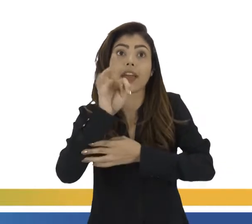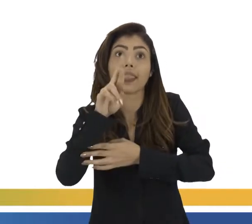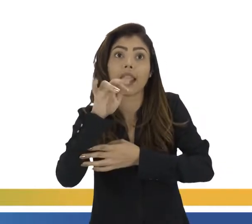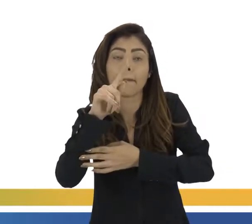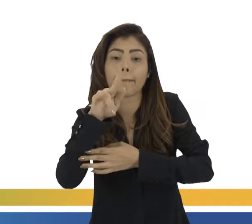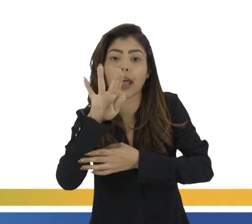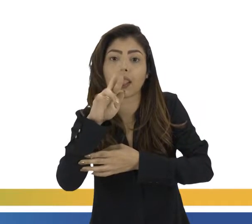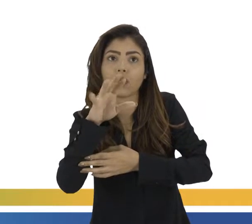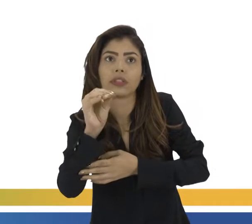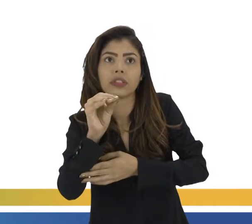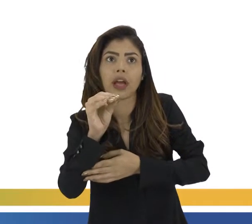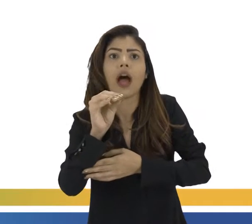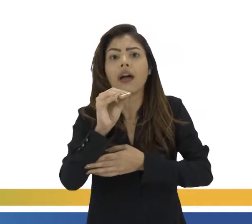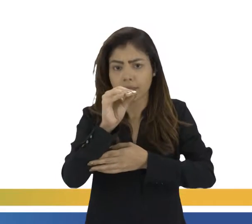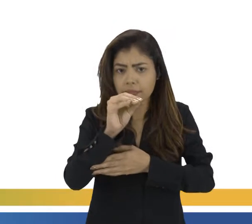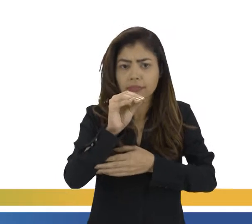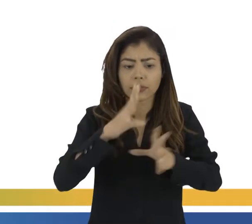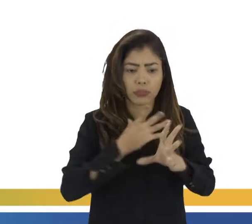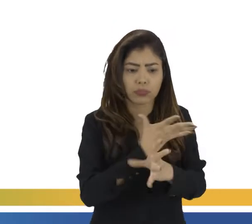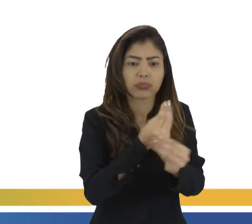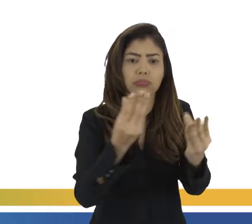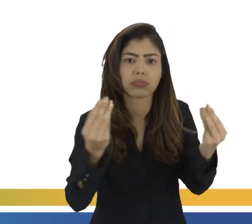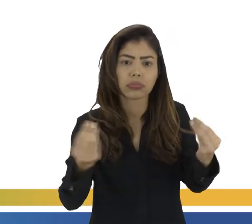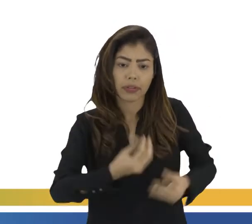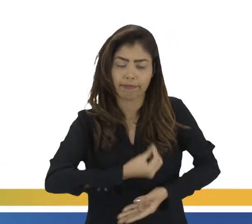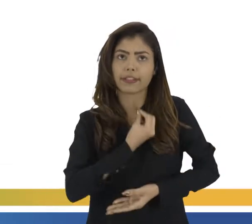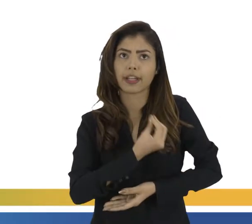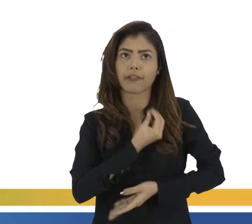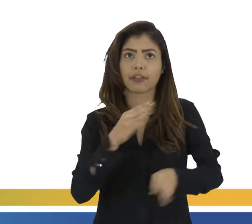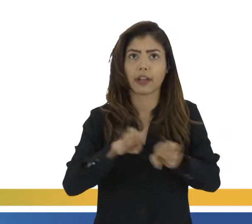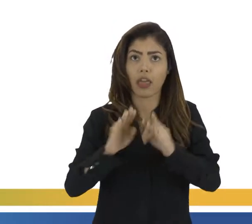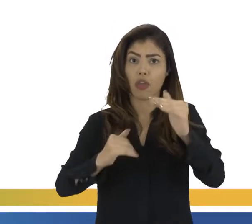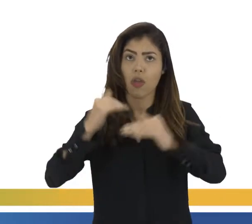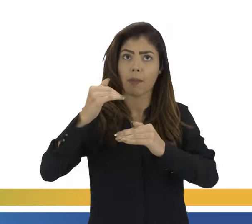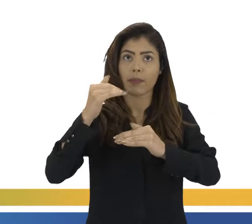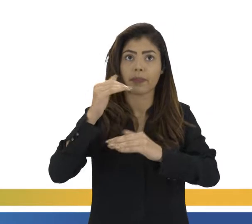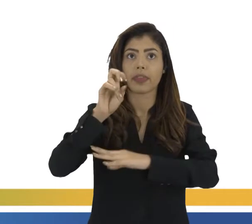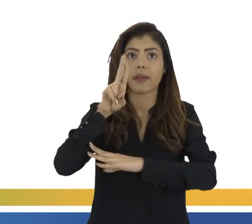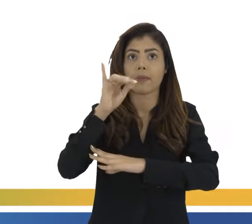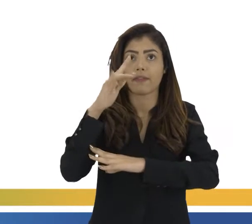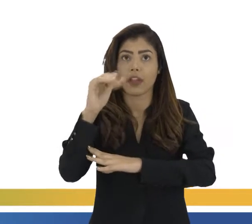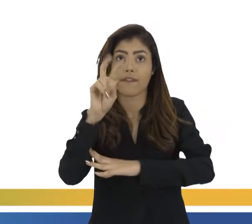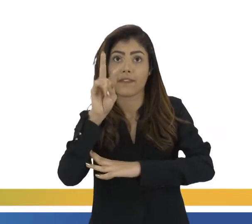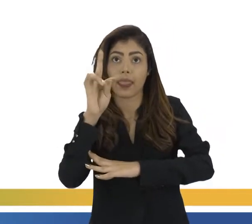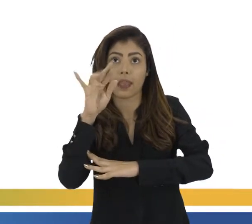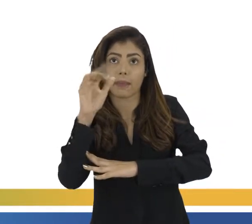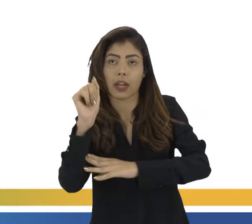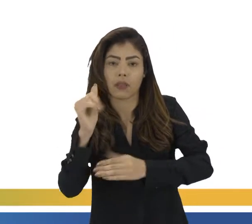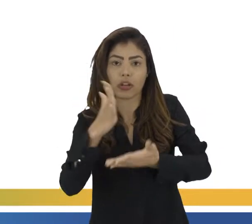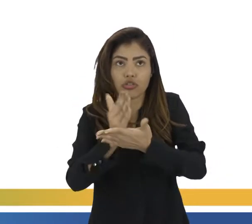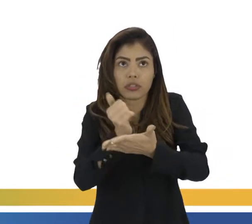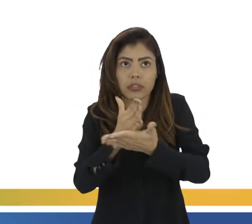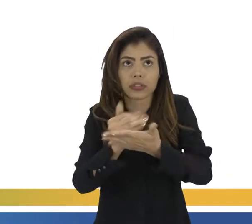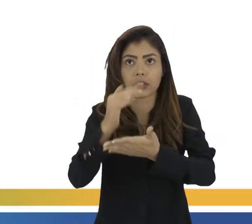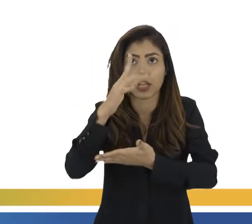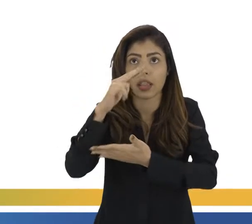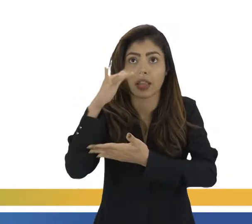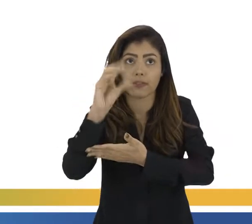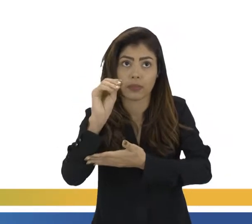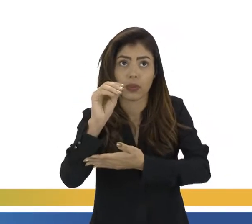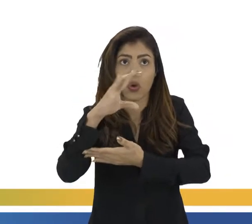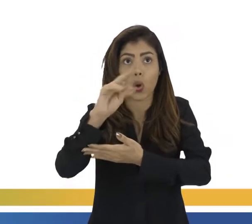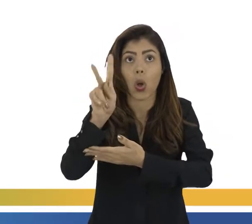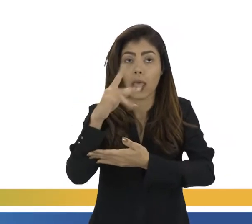Vertebrados são seres vivos, pertencentes ao subfilo Vertebrata, uma das subdivisões do filo